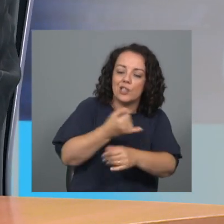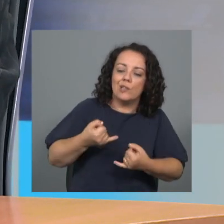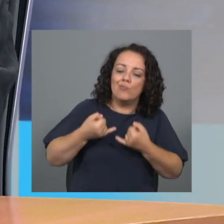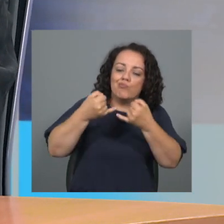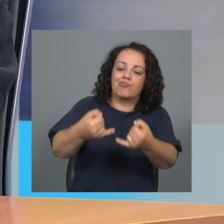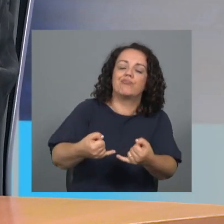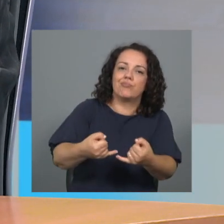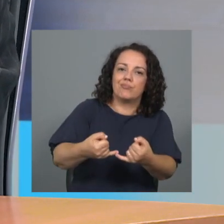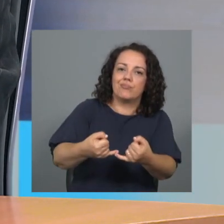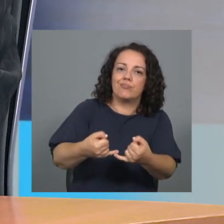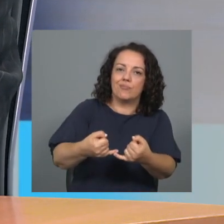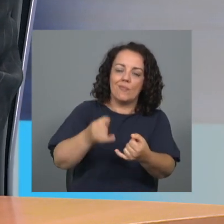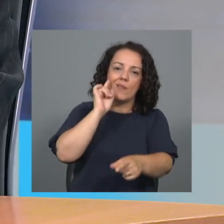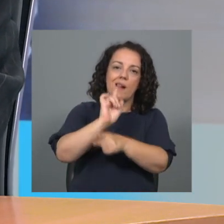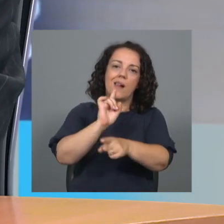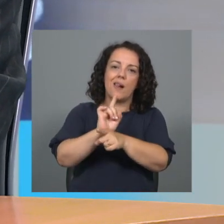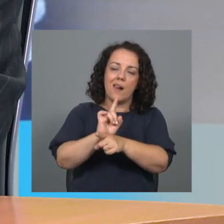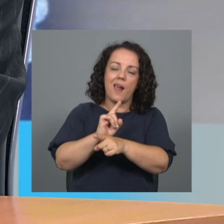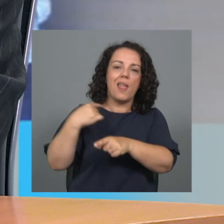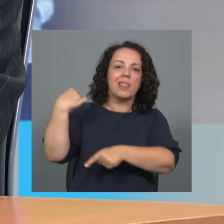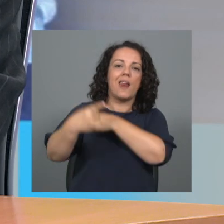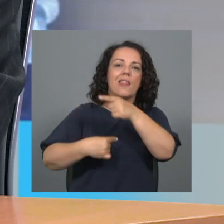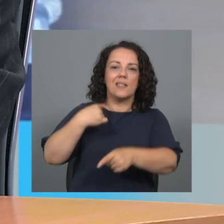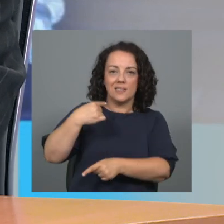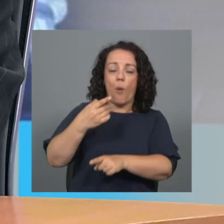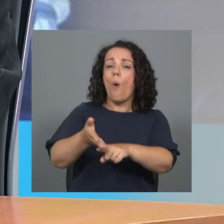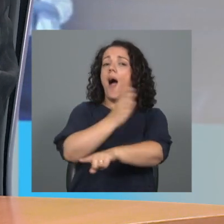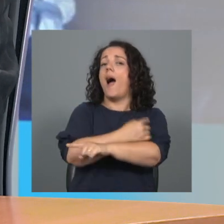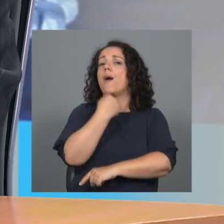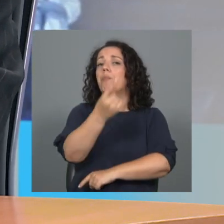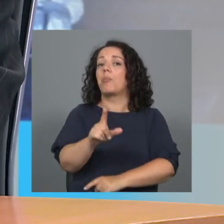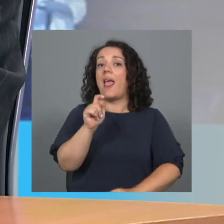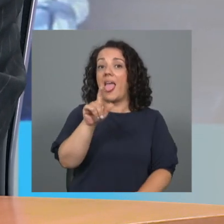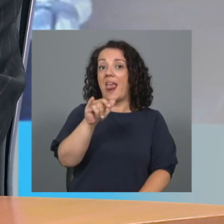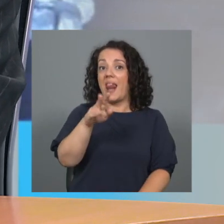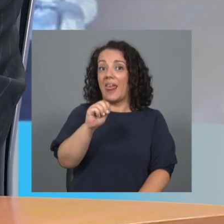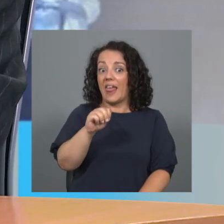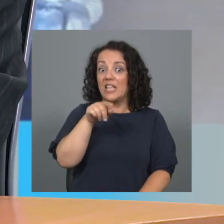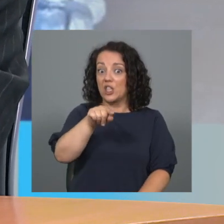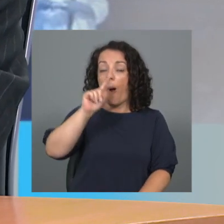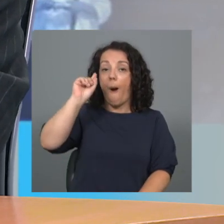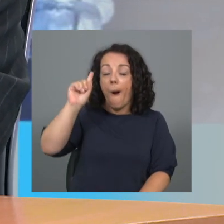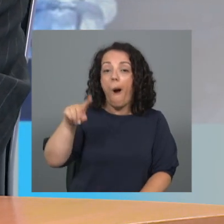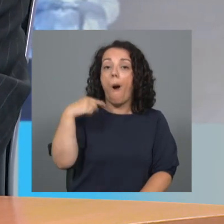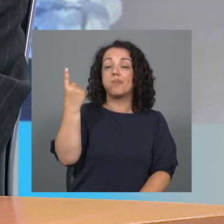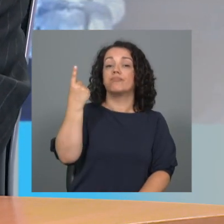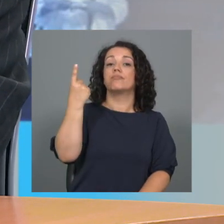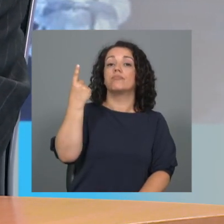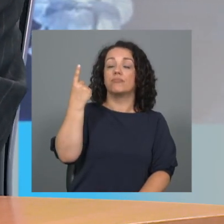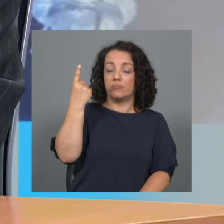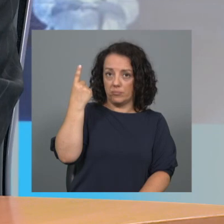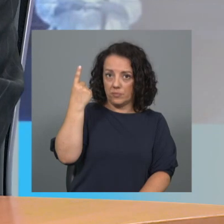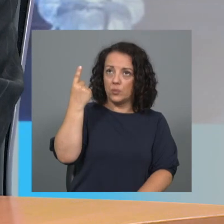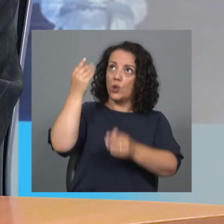tinha sido também a tradição profética de que Elias seria o precursor